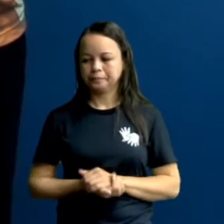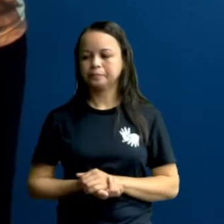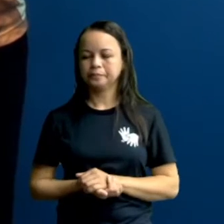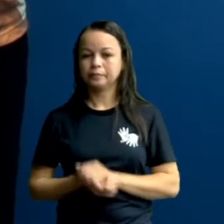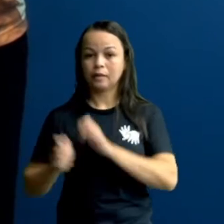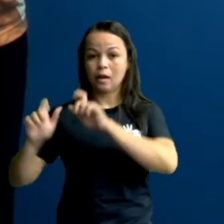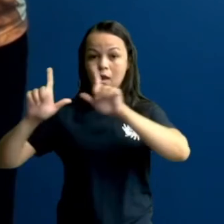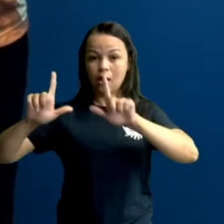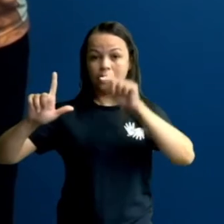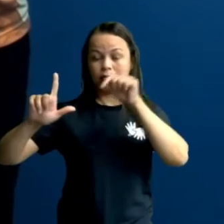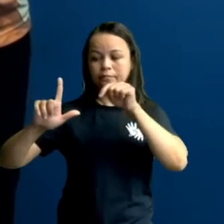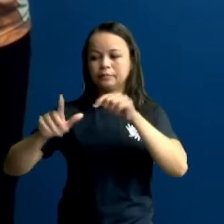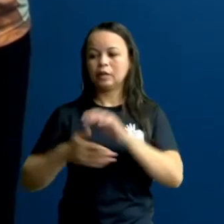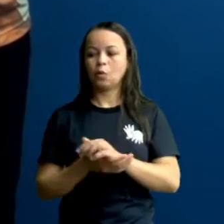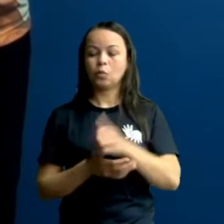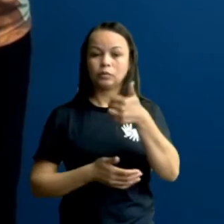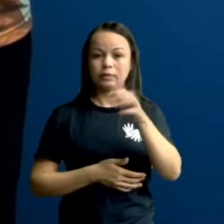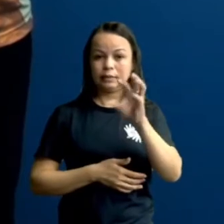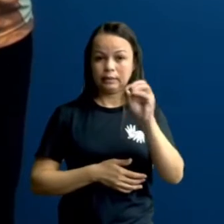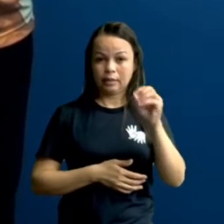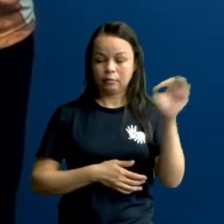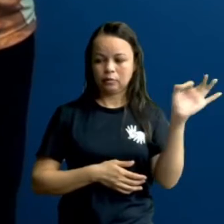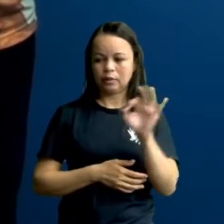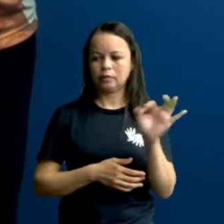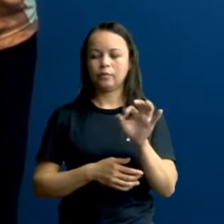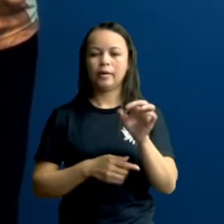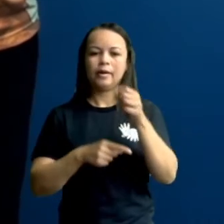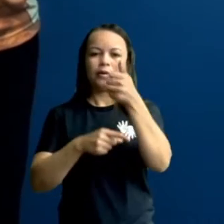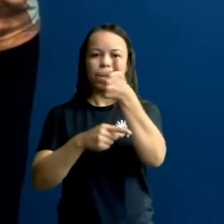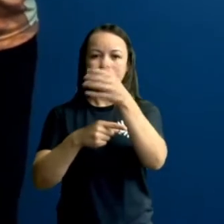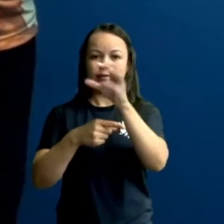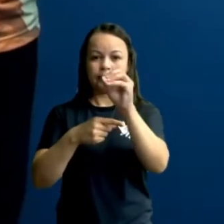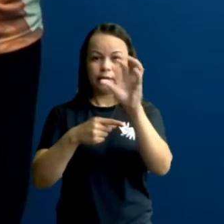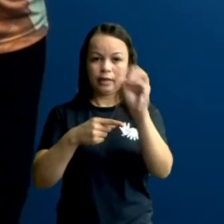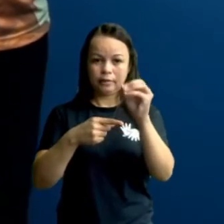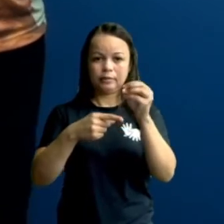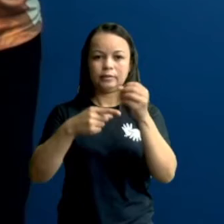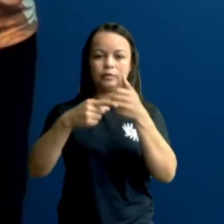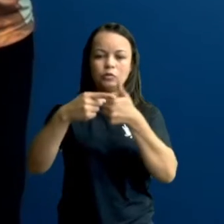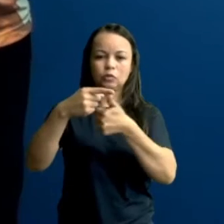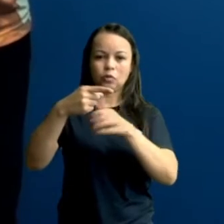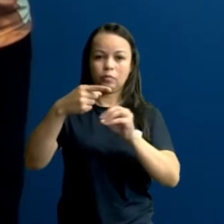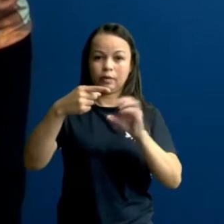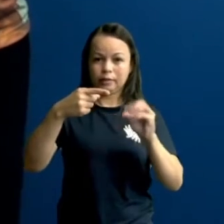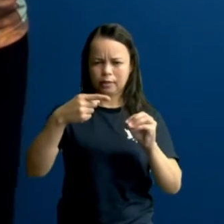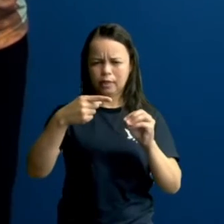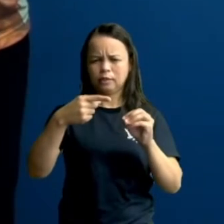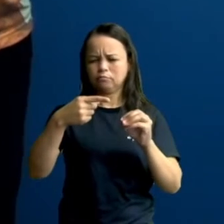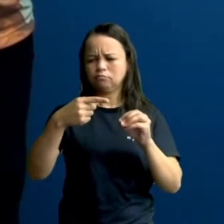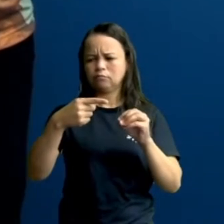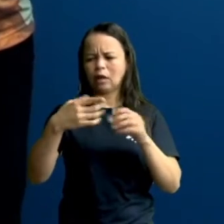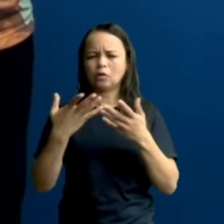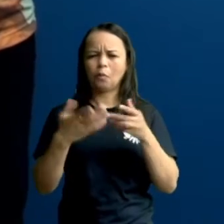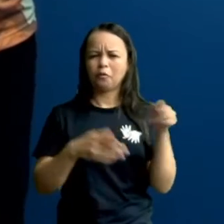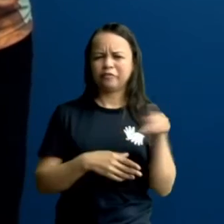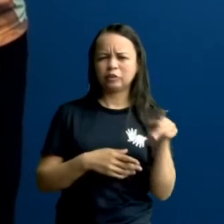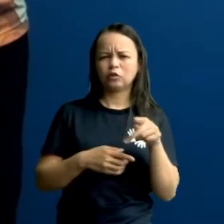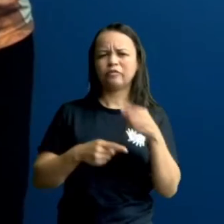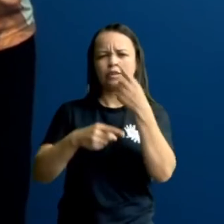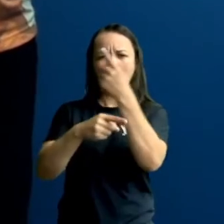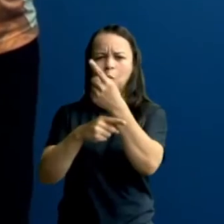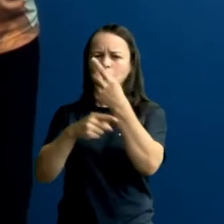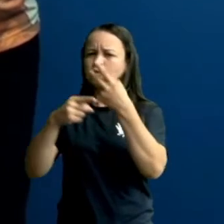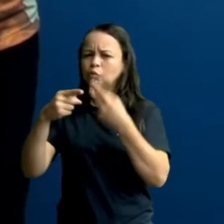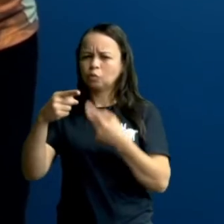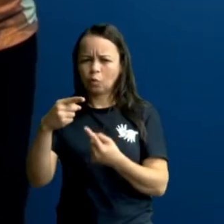mesma coisa de 100 sobre 100. Ô, professora, 100 dividido por 100 vai dar 1 inteiro. Então, o 100%